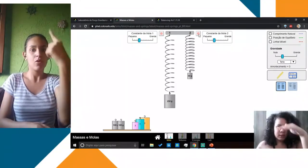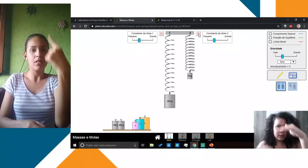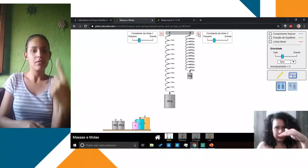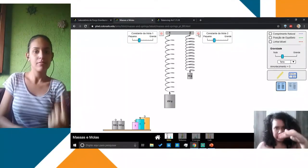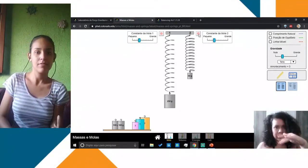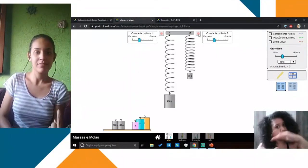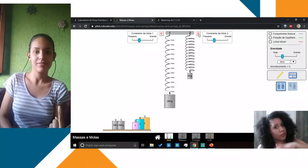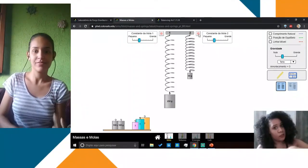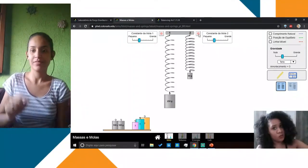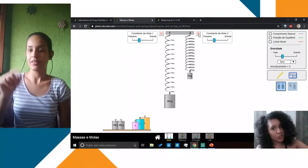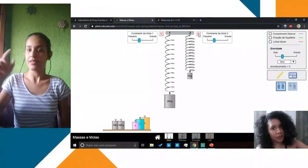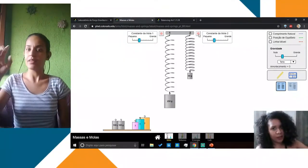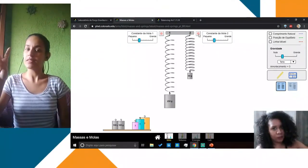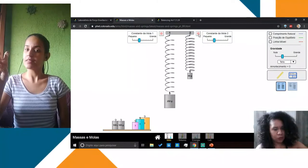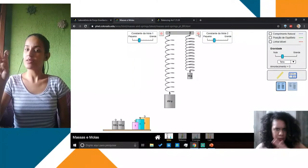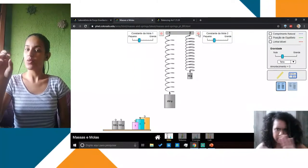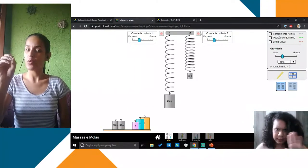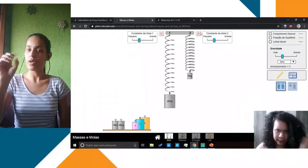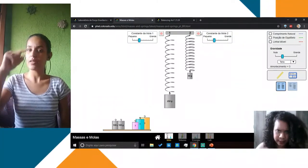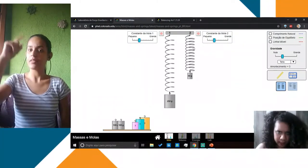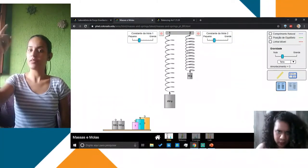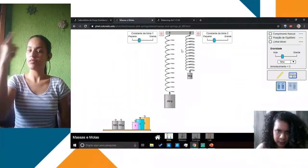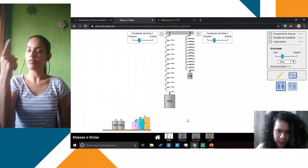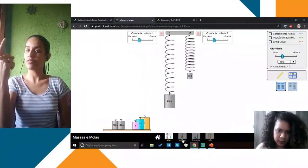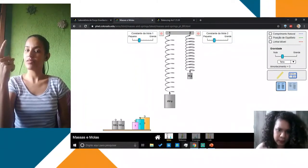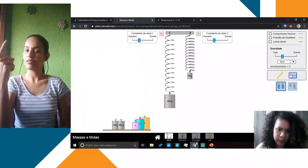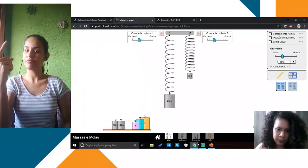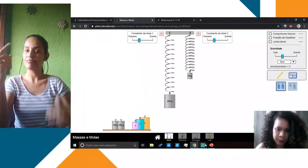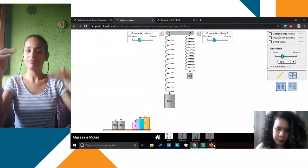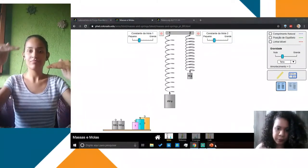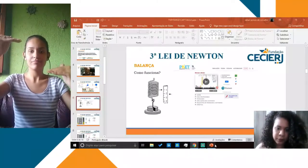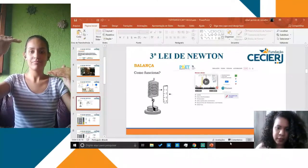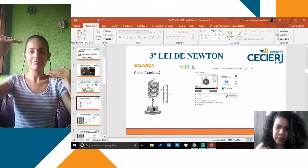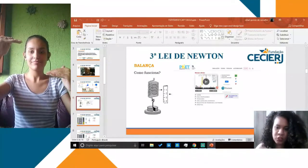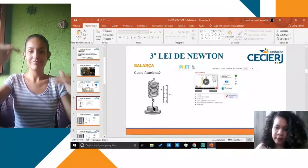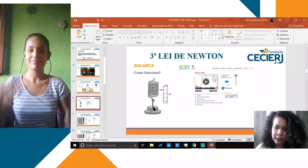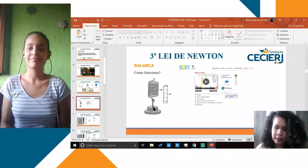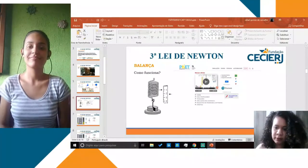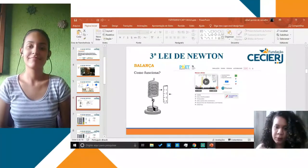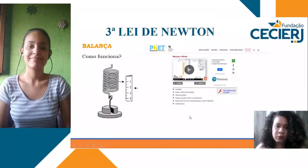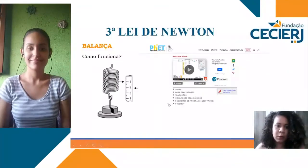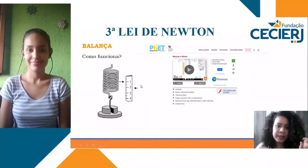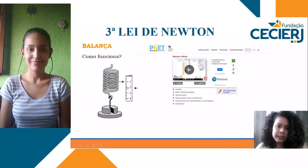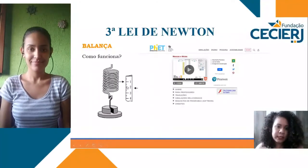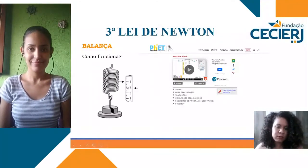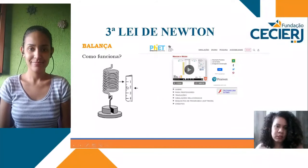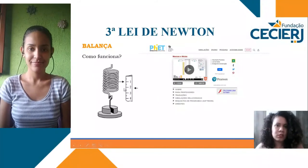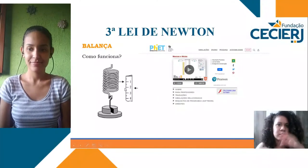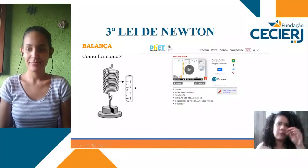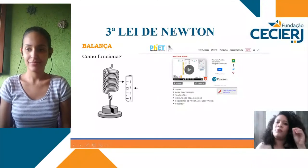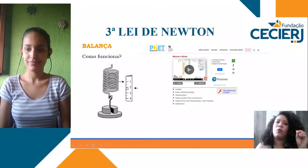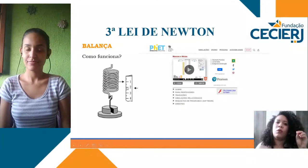mais. 50 gramas, ela se estica menos. Então, essa é a ideia da nossa balança aqui. O que a gente vai ter? Vamos pendurar o